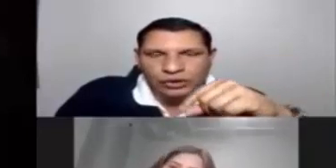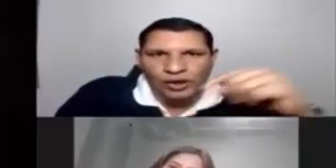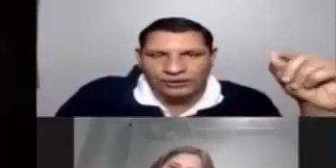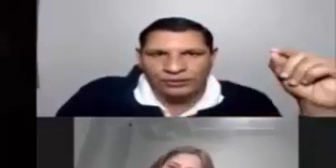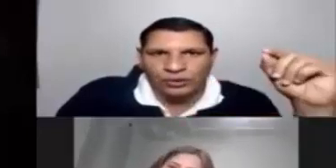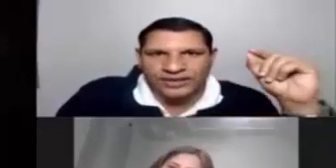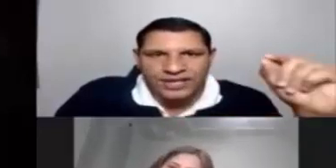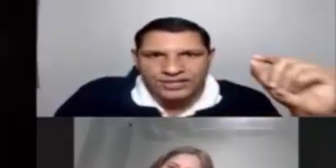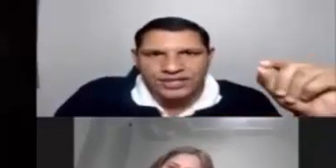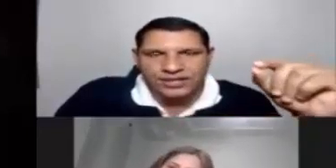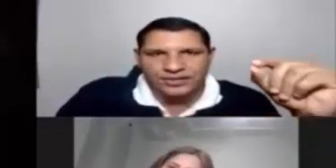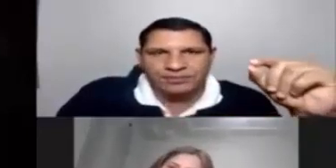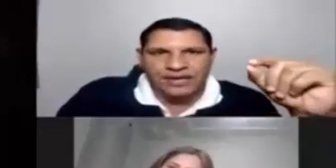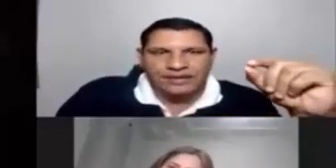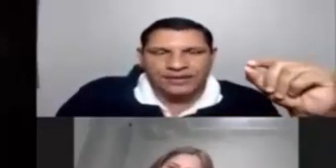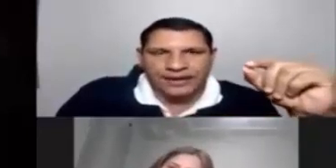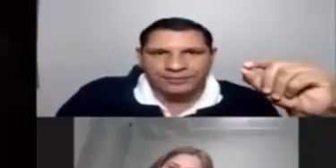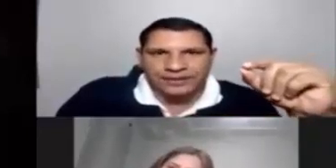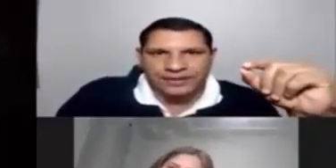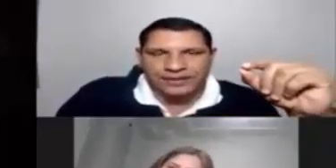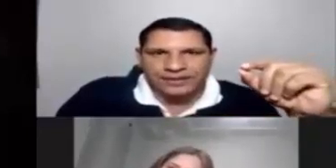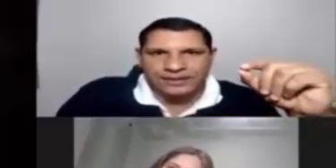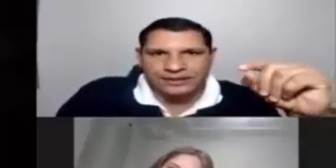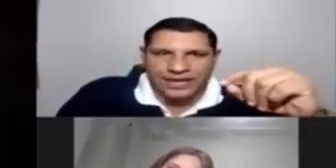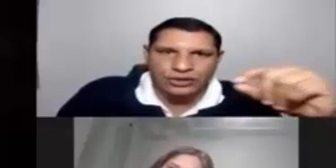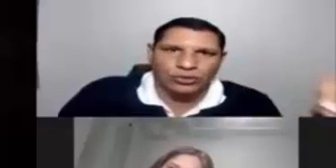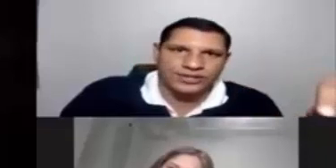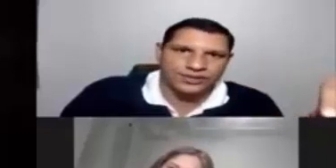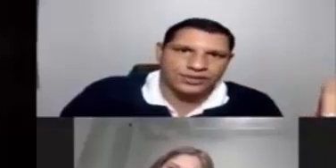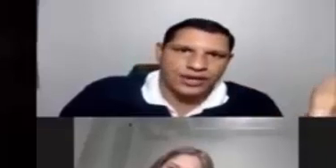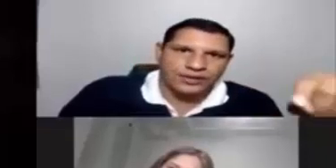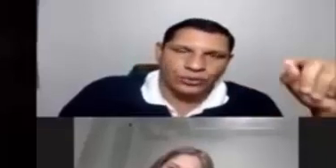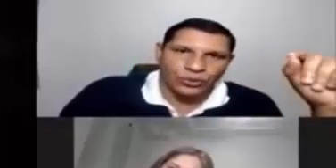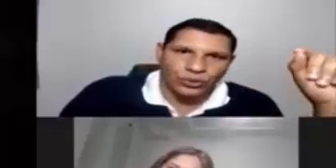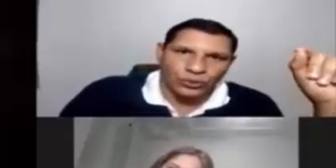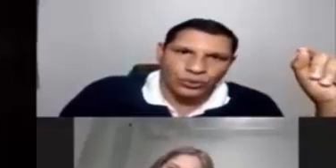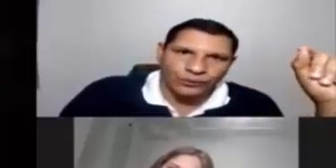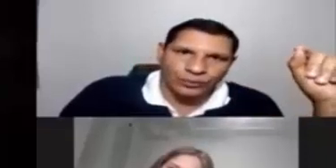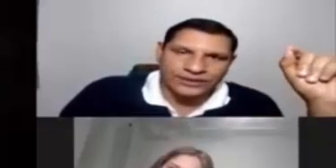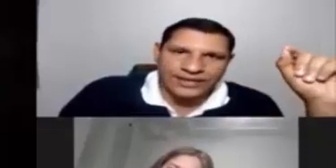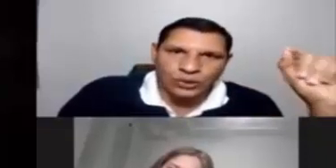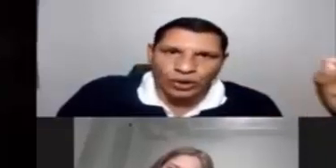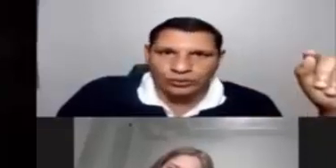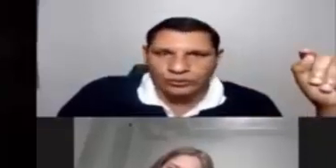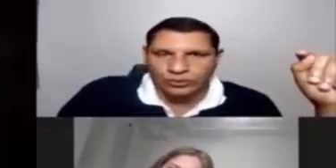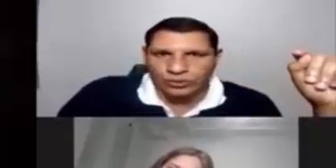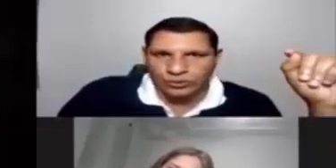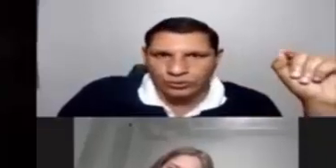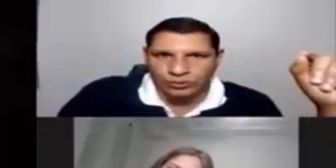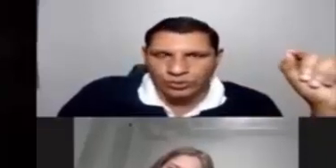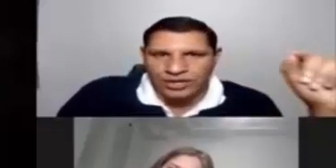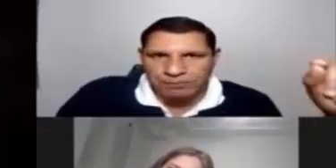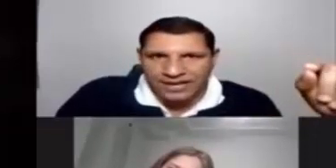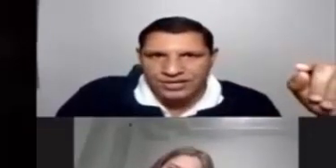Jonas ficou três dias né? e três noites no interior do